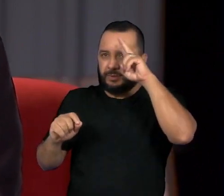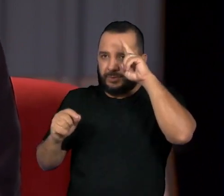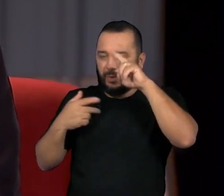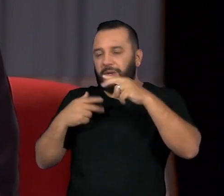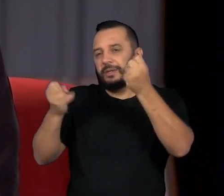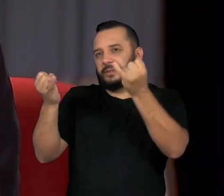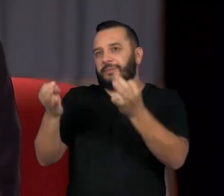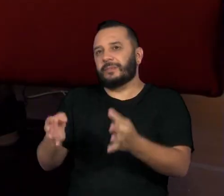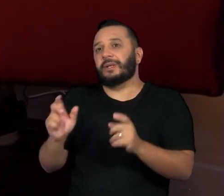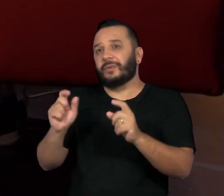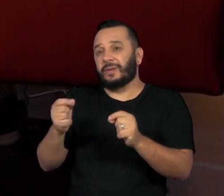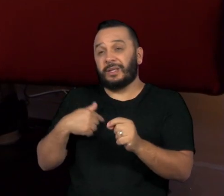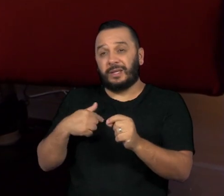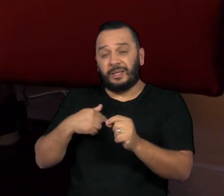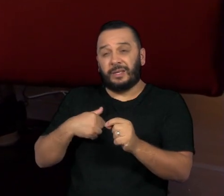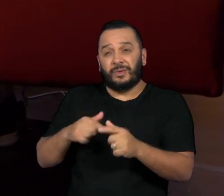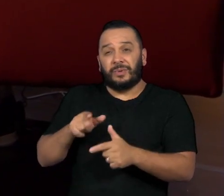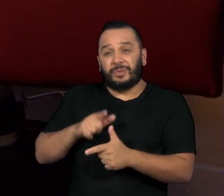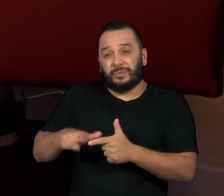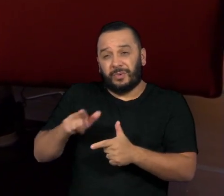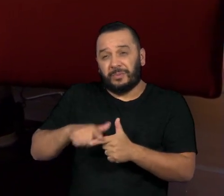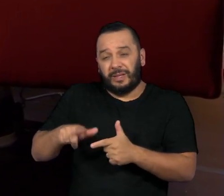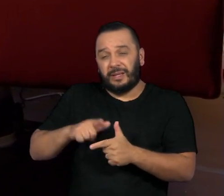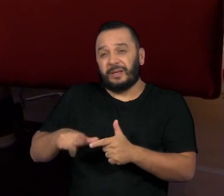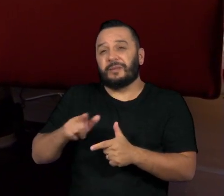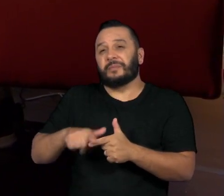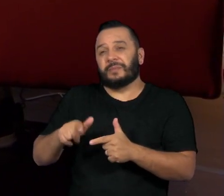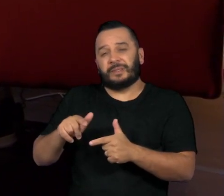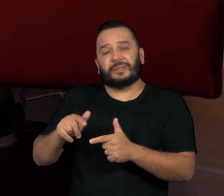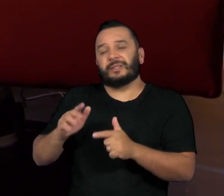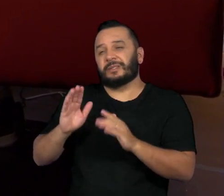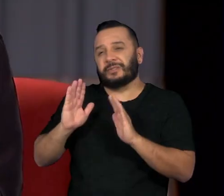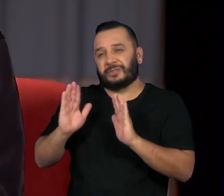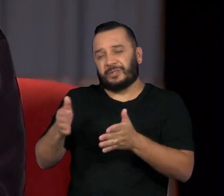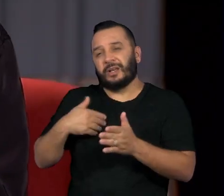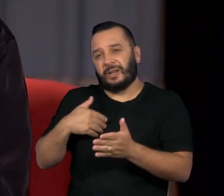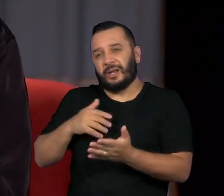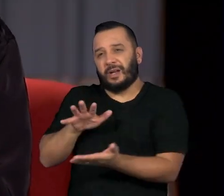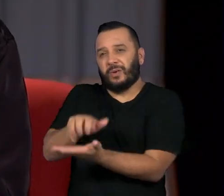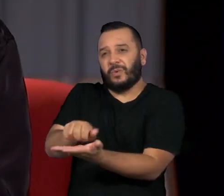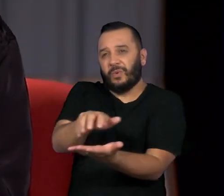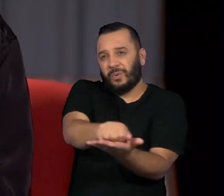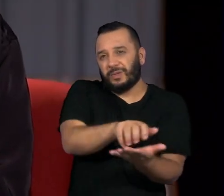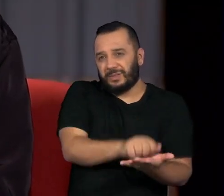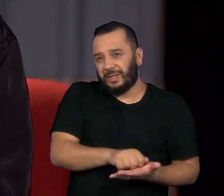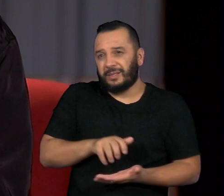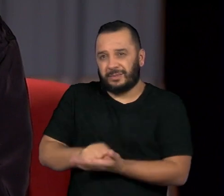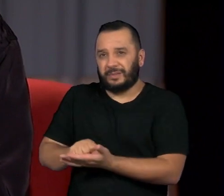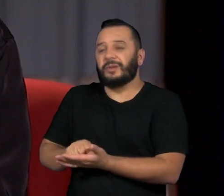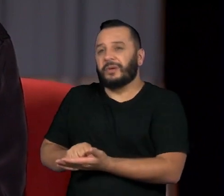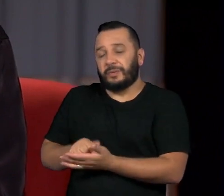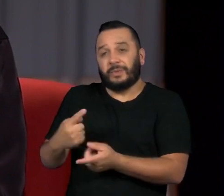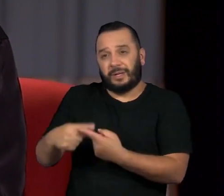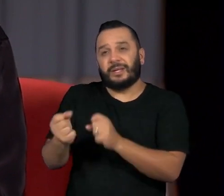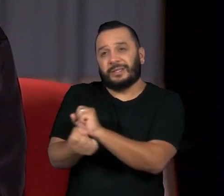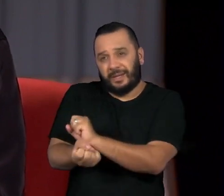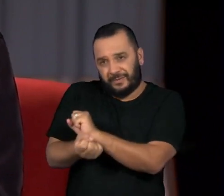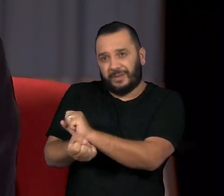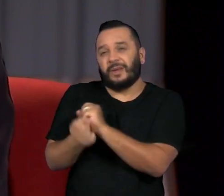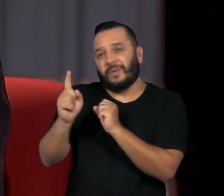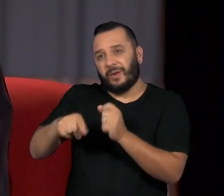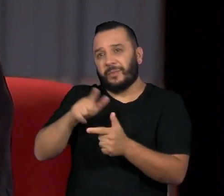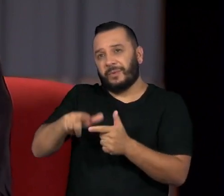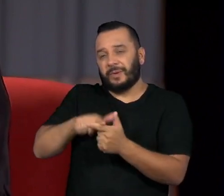da colonização também, né? Porque a escravidão é chaga da colonização, fosse tocar justamente aquelas pessoas,